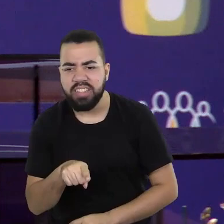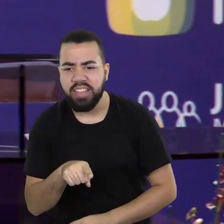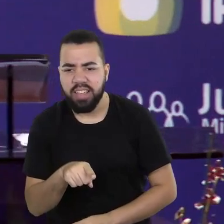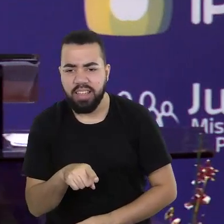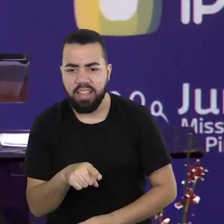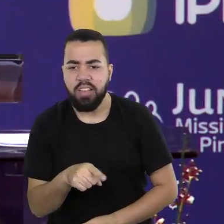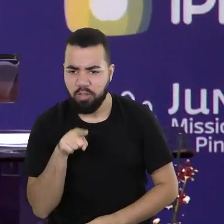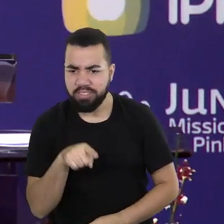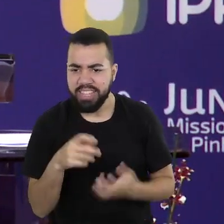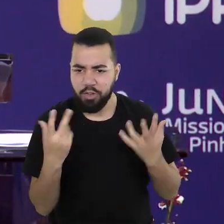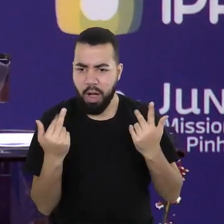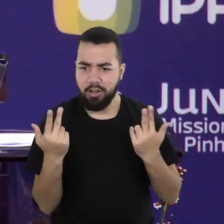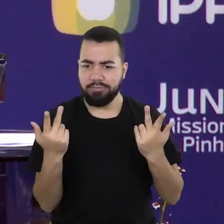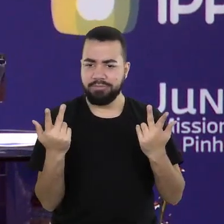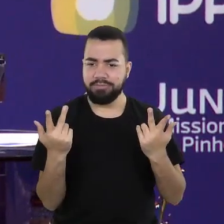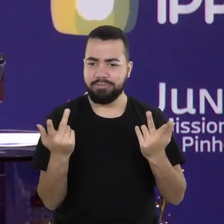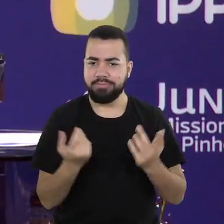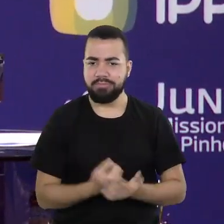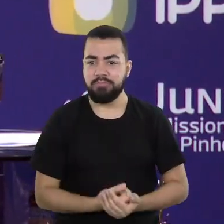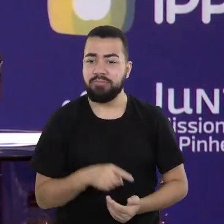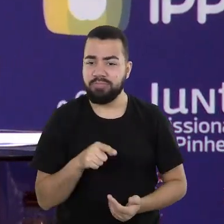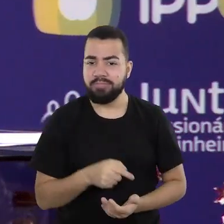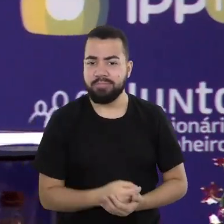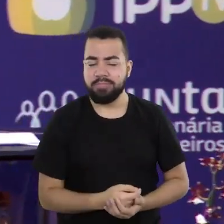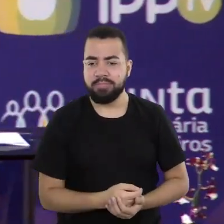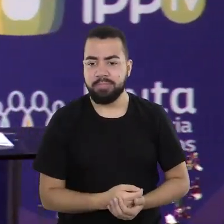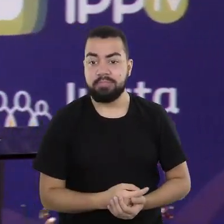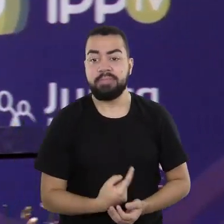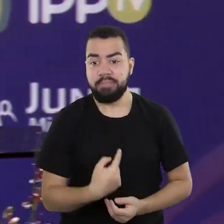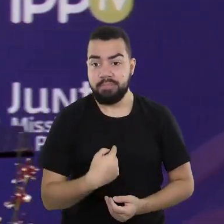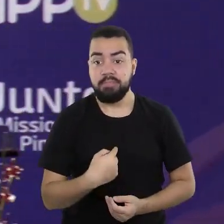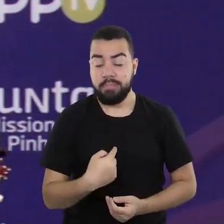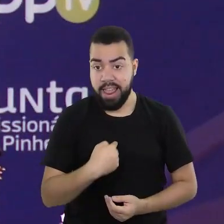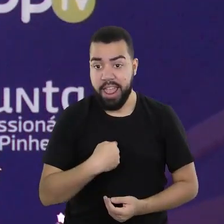Eu faria isso. Eu sou pior do que você.